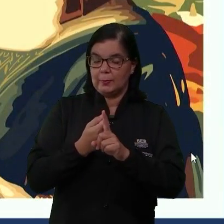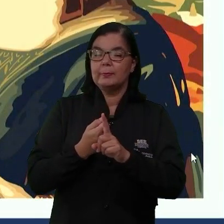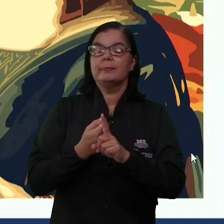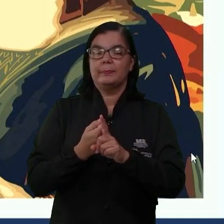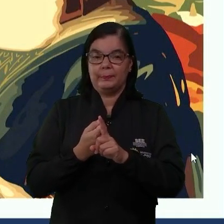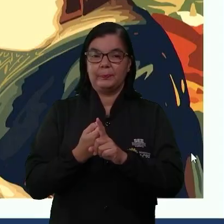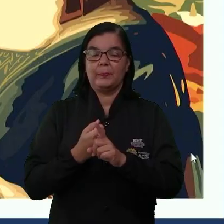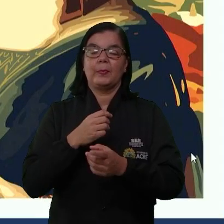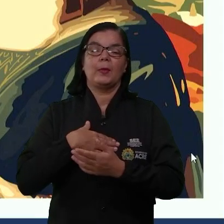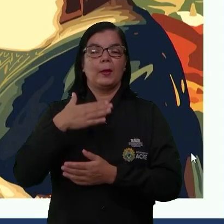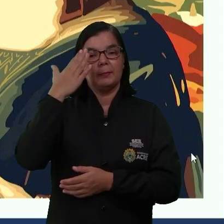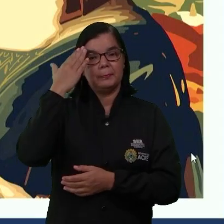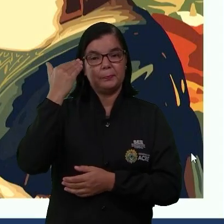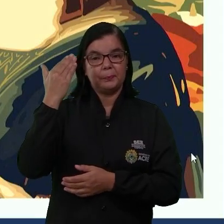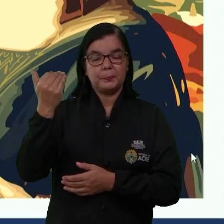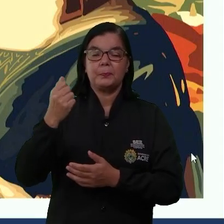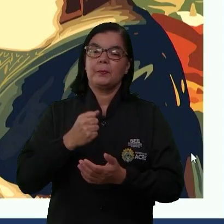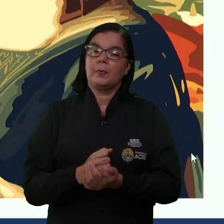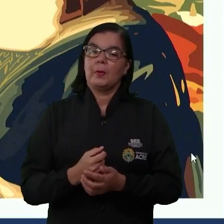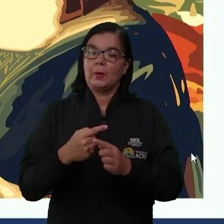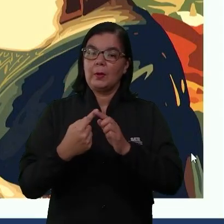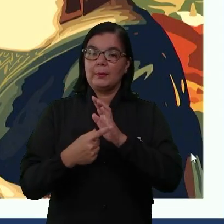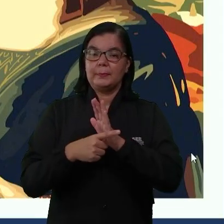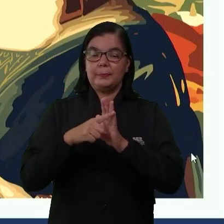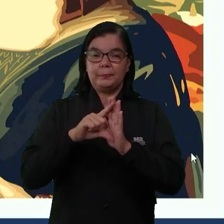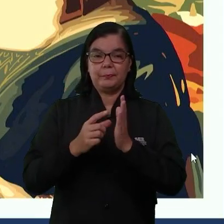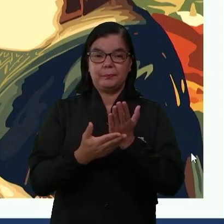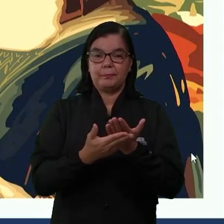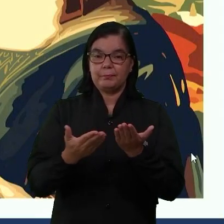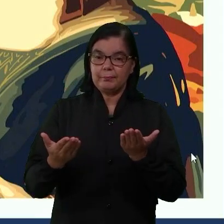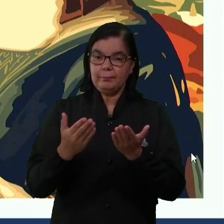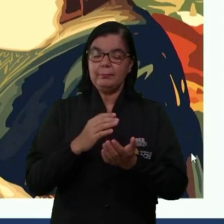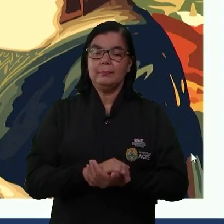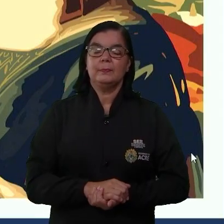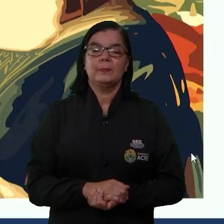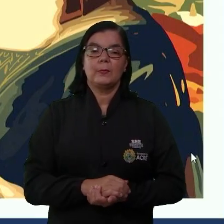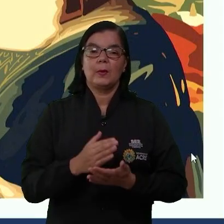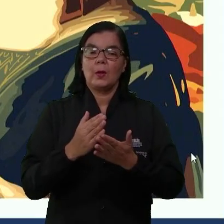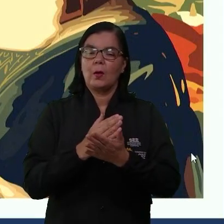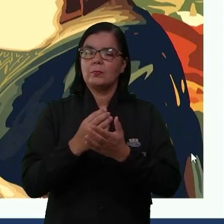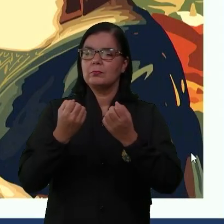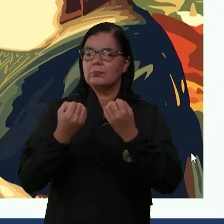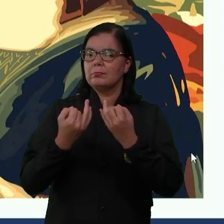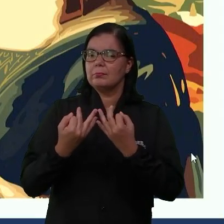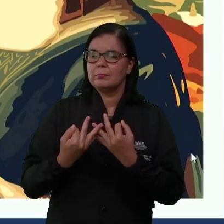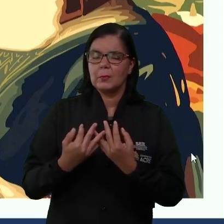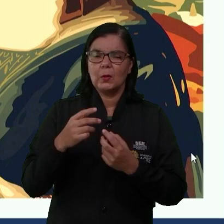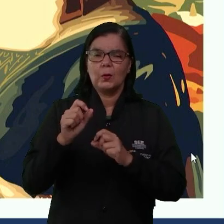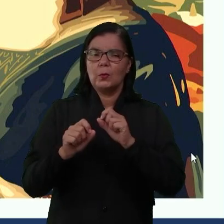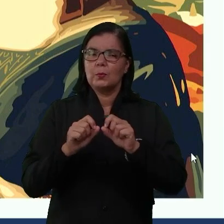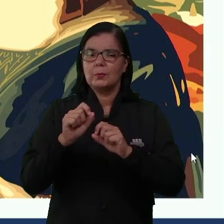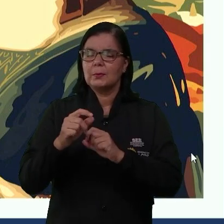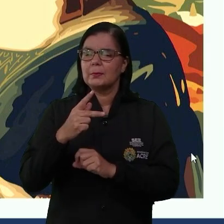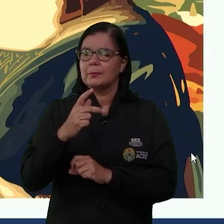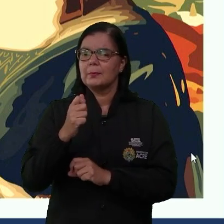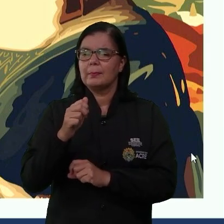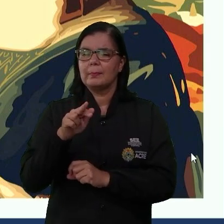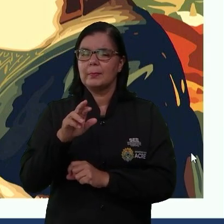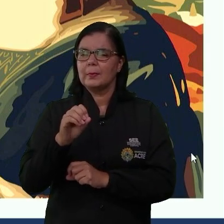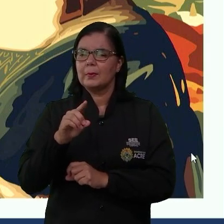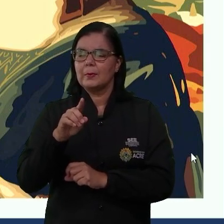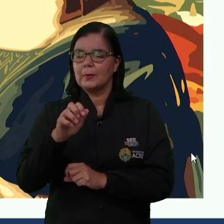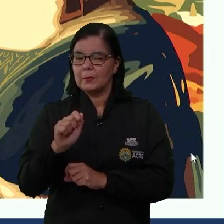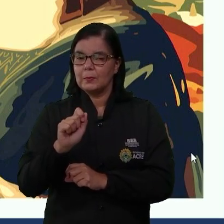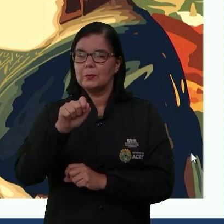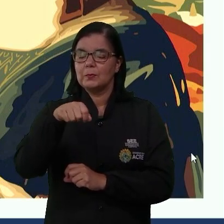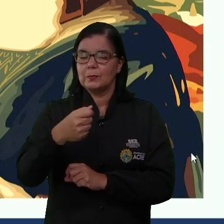bem famosos. Porque antes disso eu gostaria de mostrar para vocês alguns conceitos sobre a paródia. Então ela